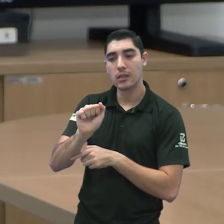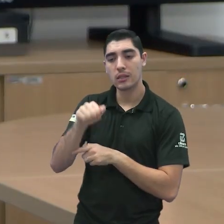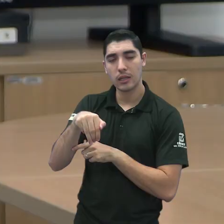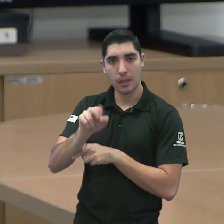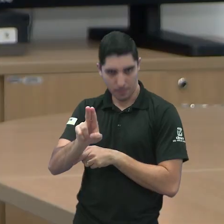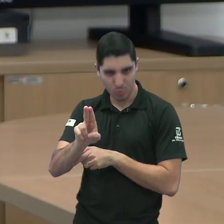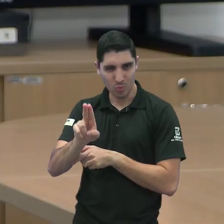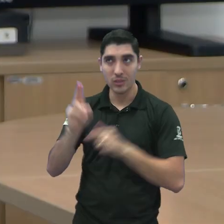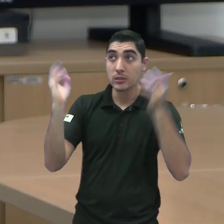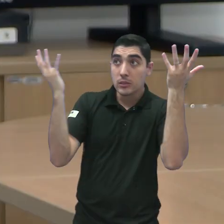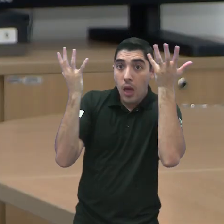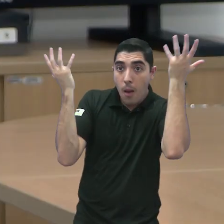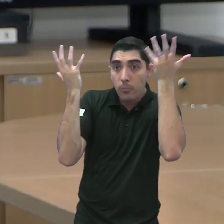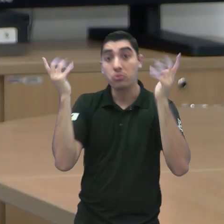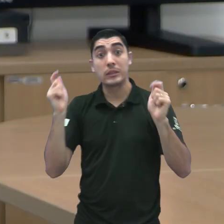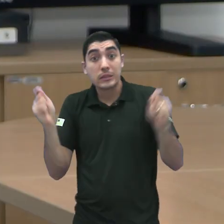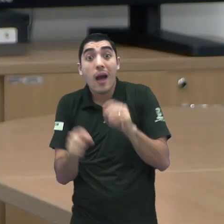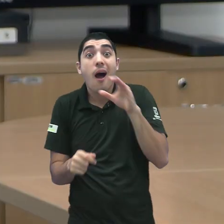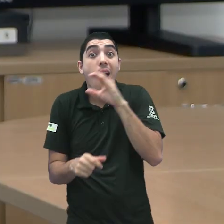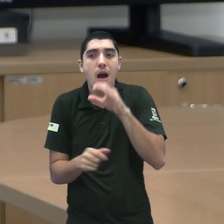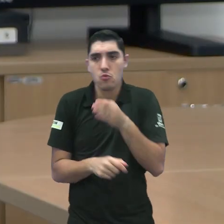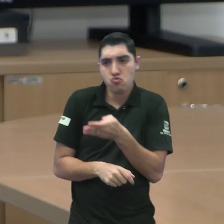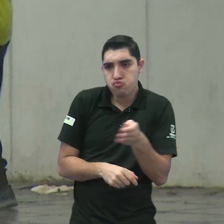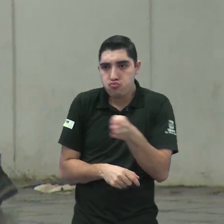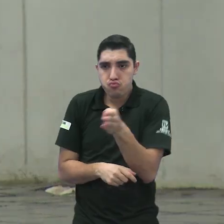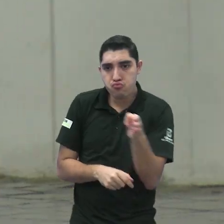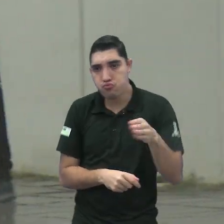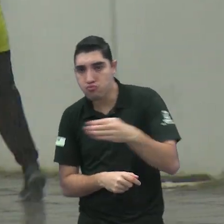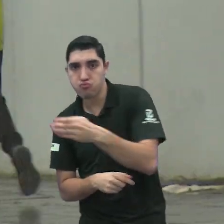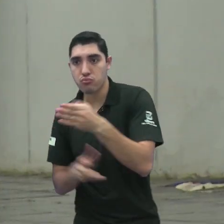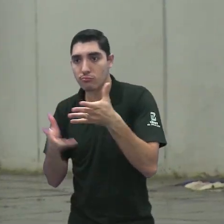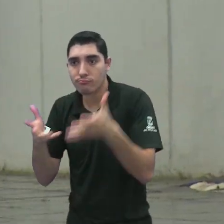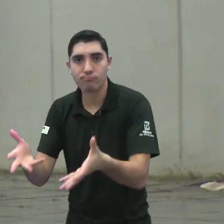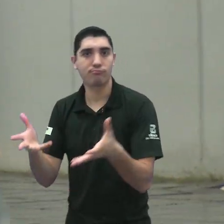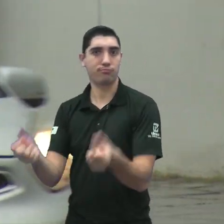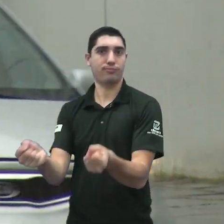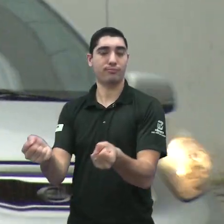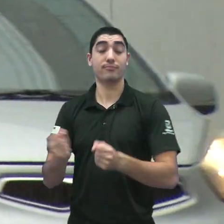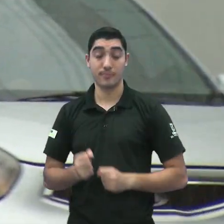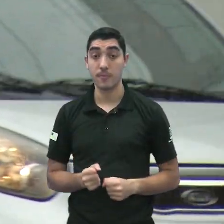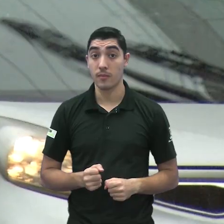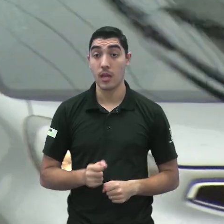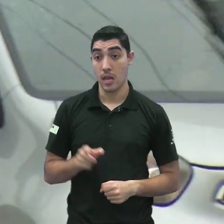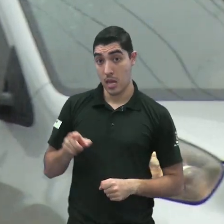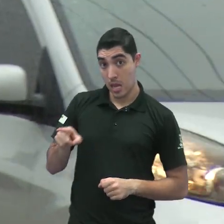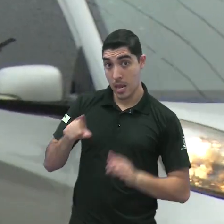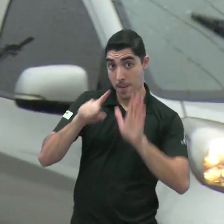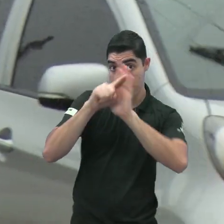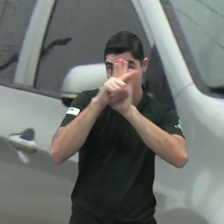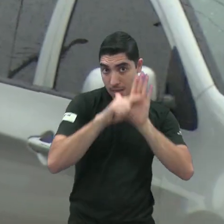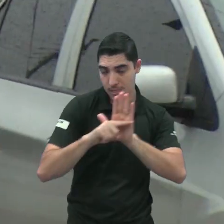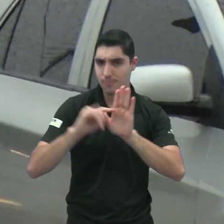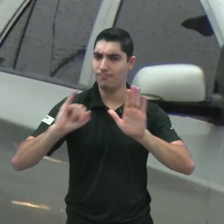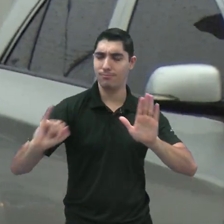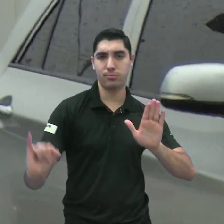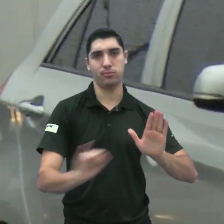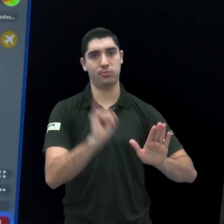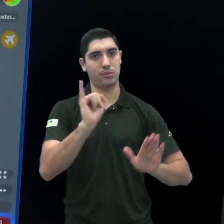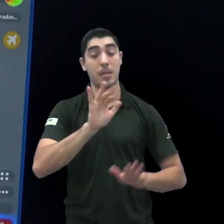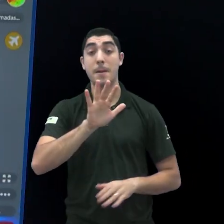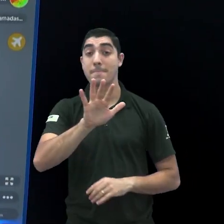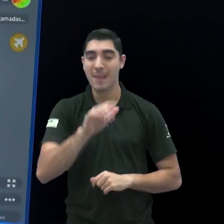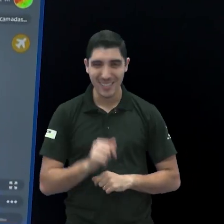forma mais rápida chegar até esses locais. Uma pesquisa importantíssima, mas a responsável foge à